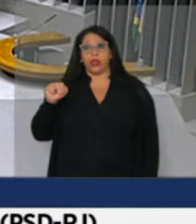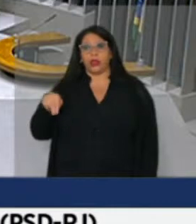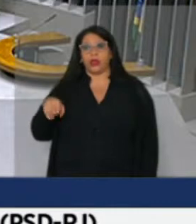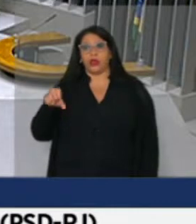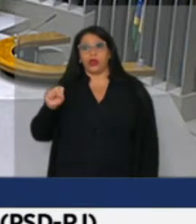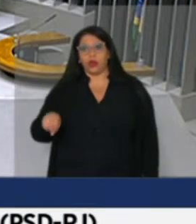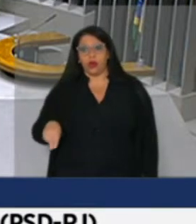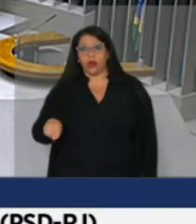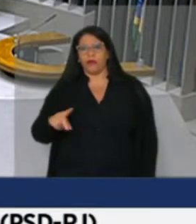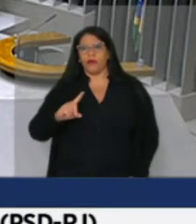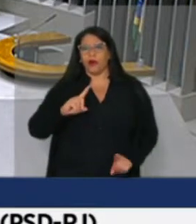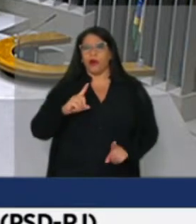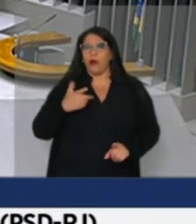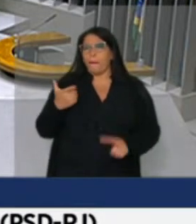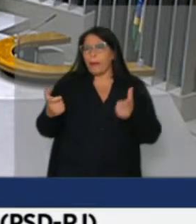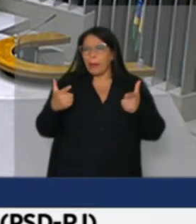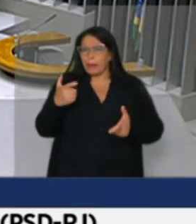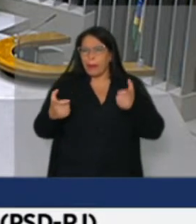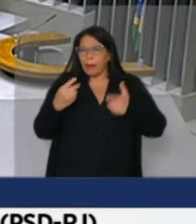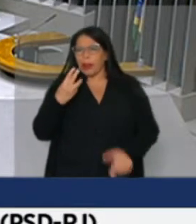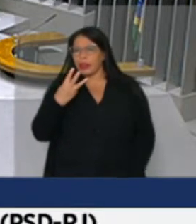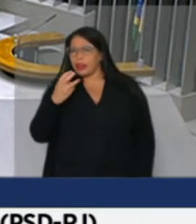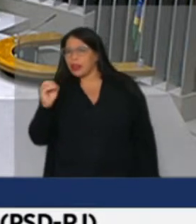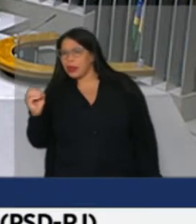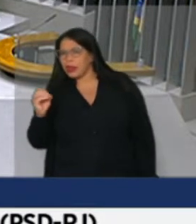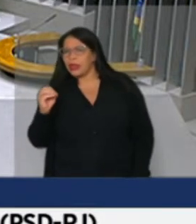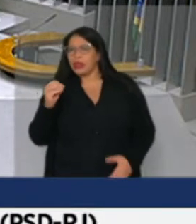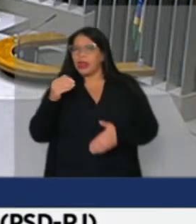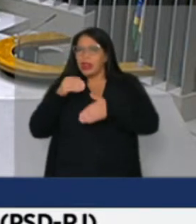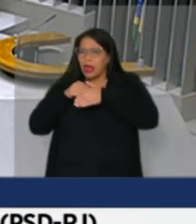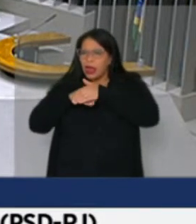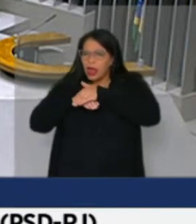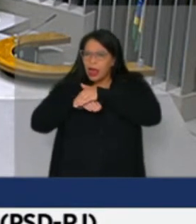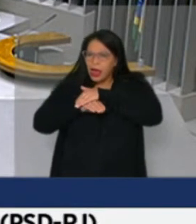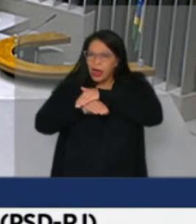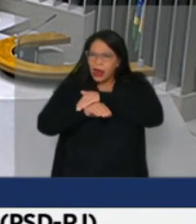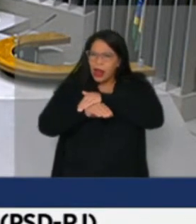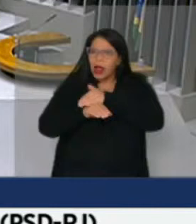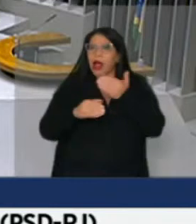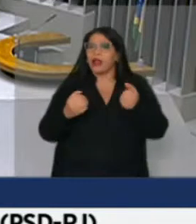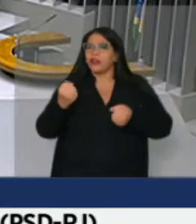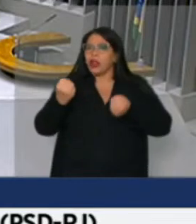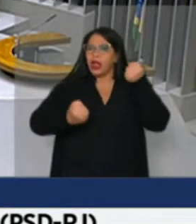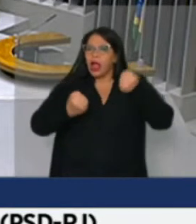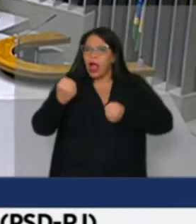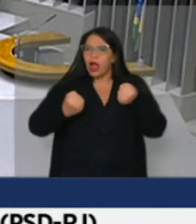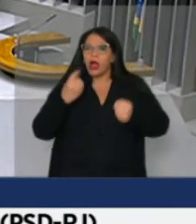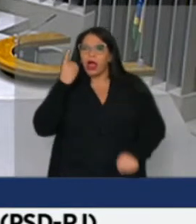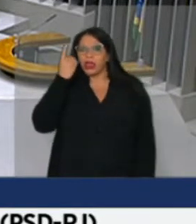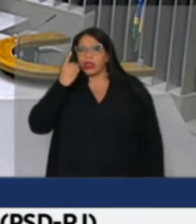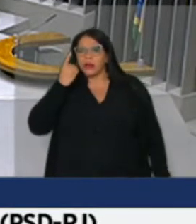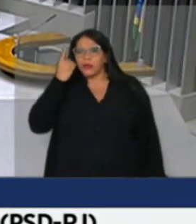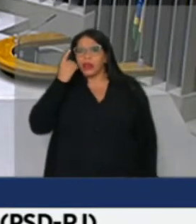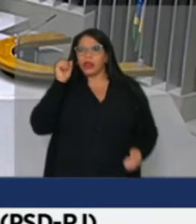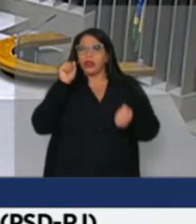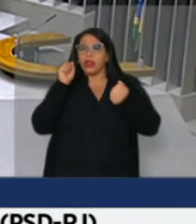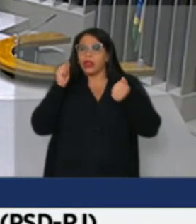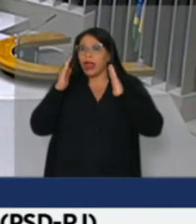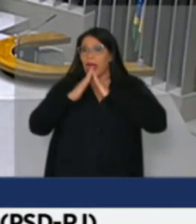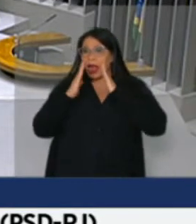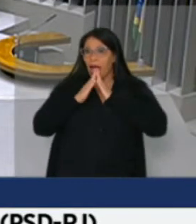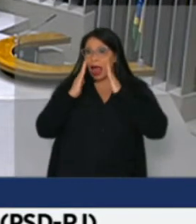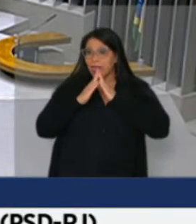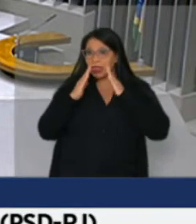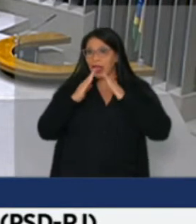com mais de 30 tiros na garagem da casa em que morava com a pastora e deputada federal Flor de Lis e mais